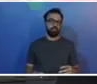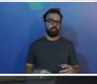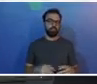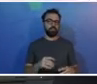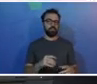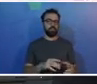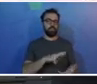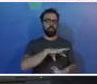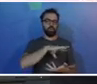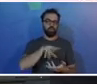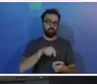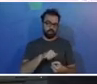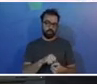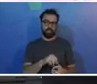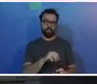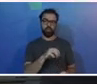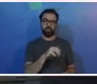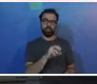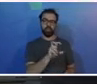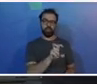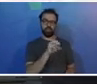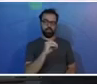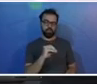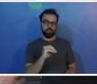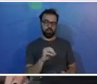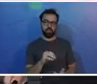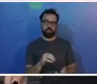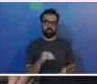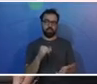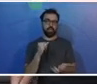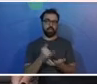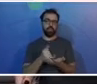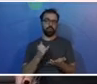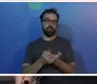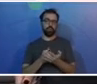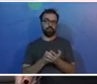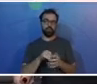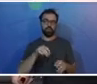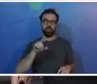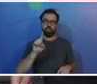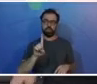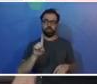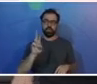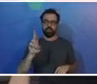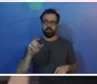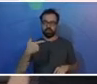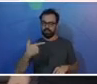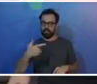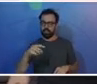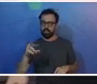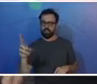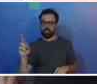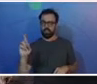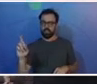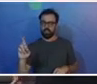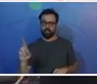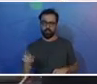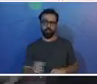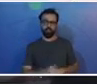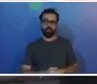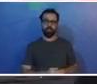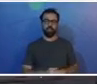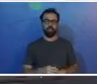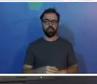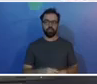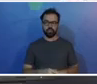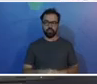R$17 que a gente tem que pagar, que já está aqui, vai para o governo. É muito? Eu